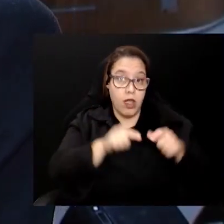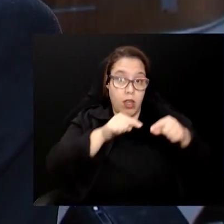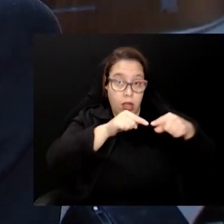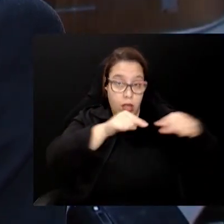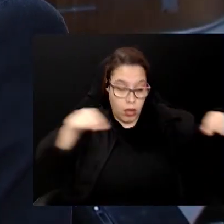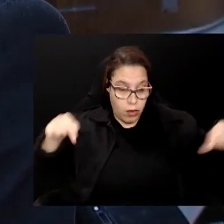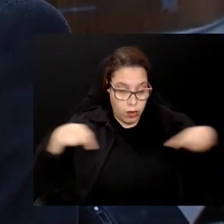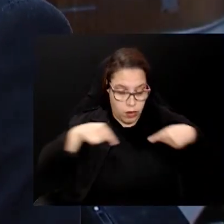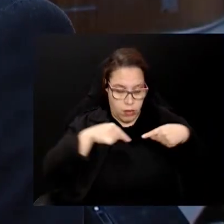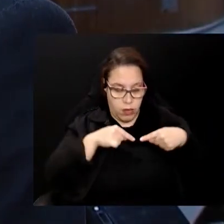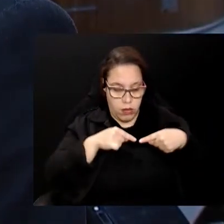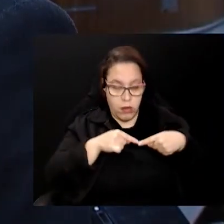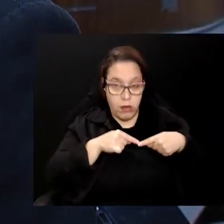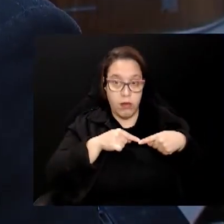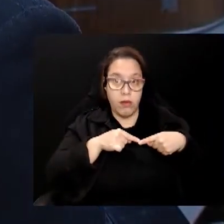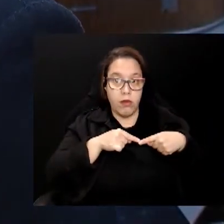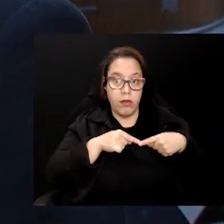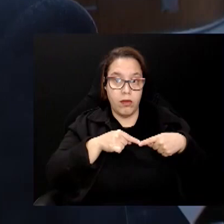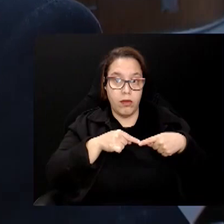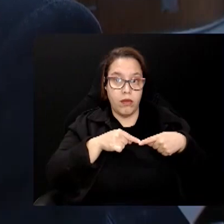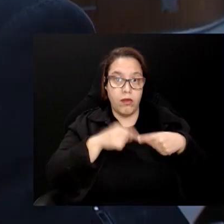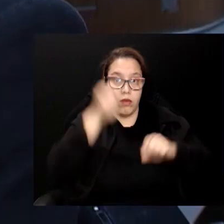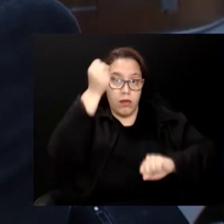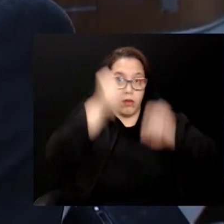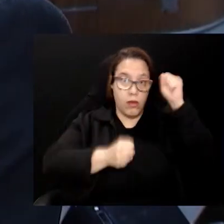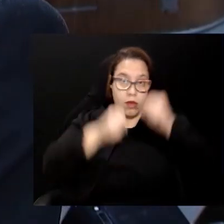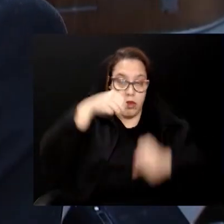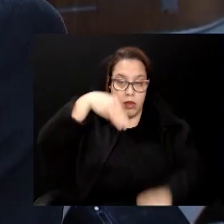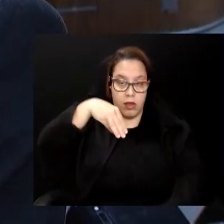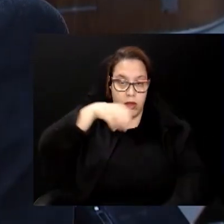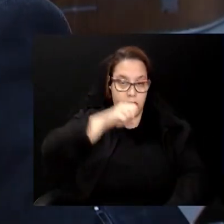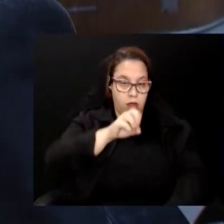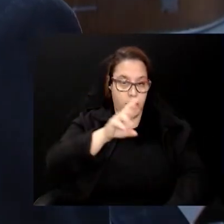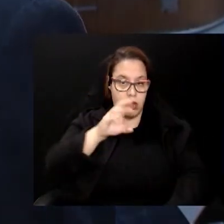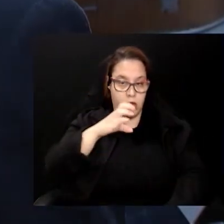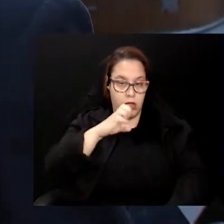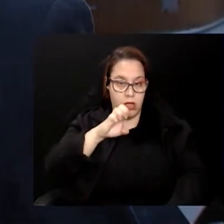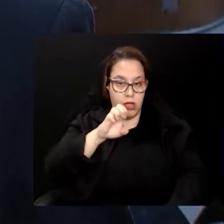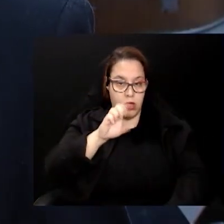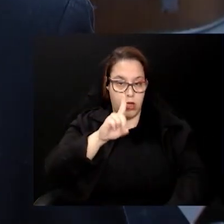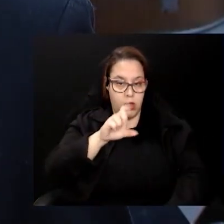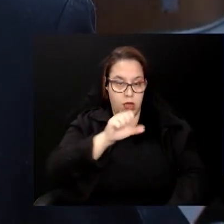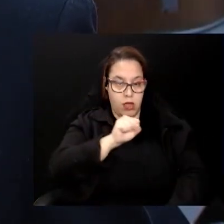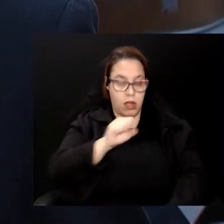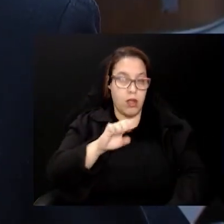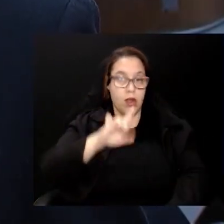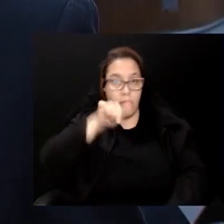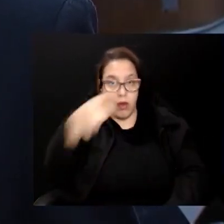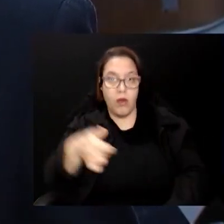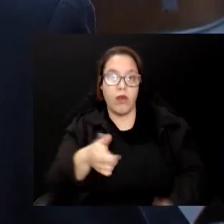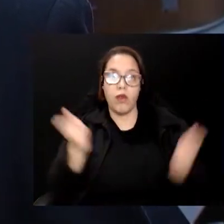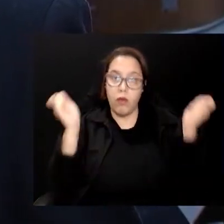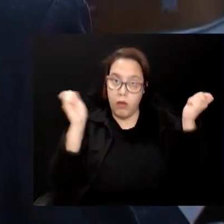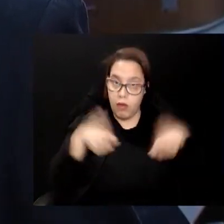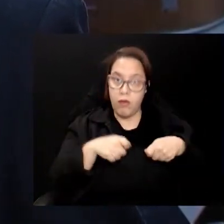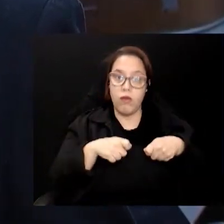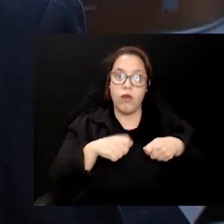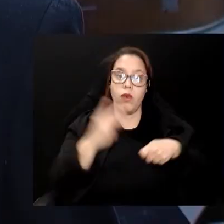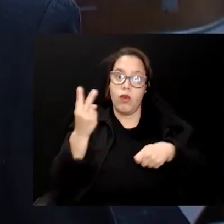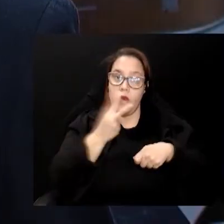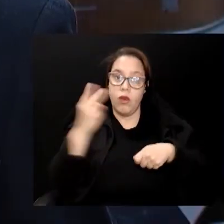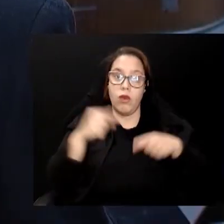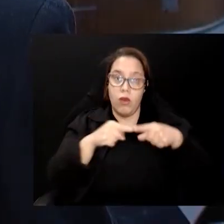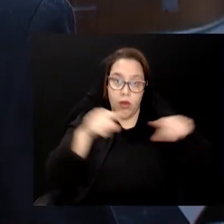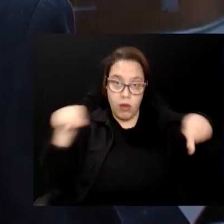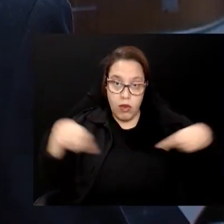era instalada a fábrica da Mercedes. E hoje, após a regularização, possibilitou inclusive que a segunda maior empresa